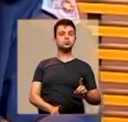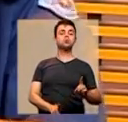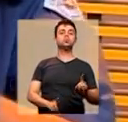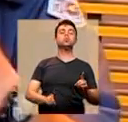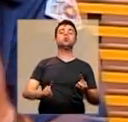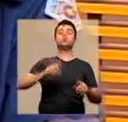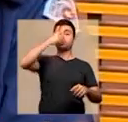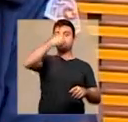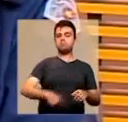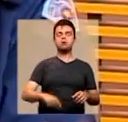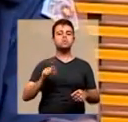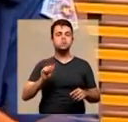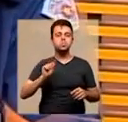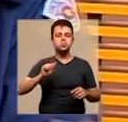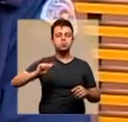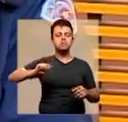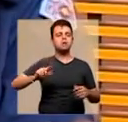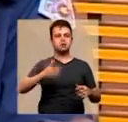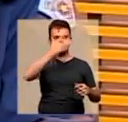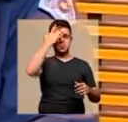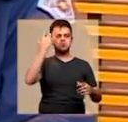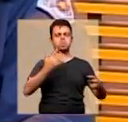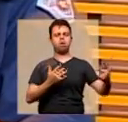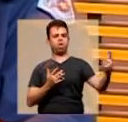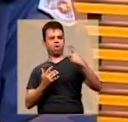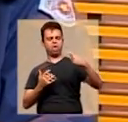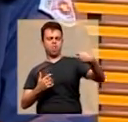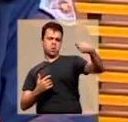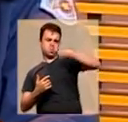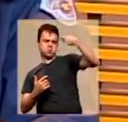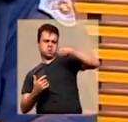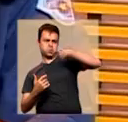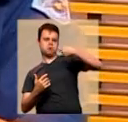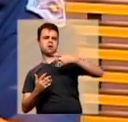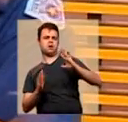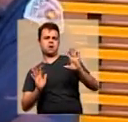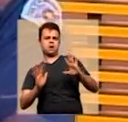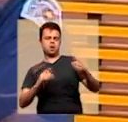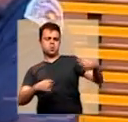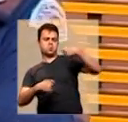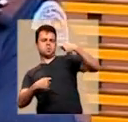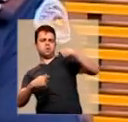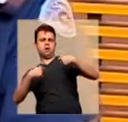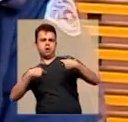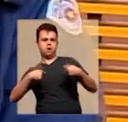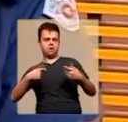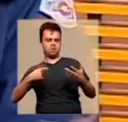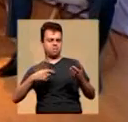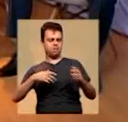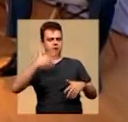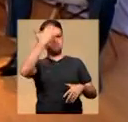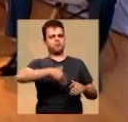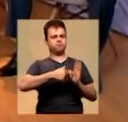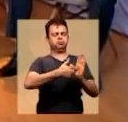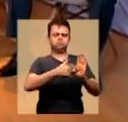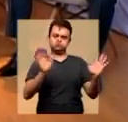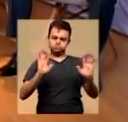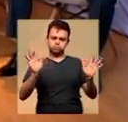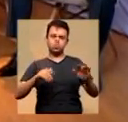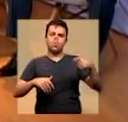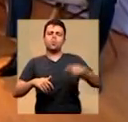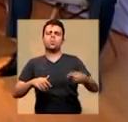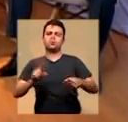um princípio consagrado, que é a não autoincriminação, que ninguém é obrigado a fornecer provas contra si mesmo, né? Só